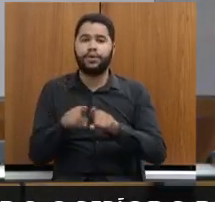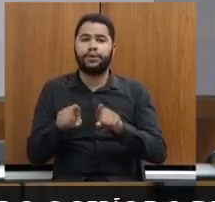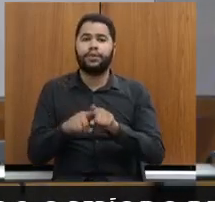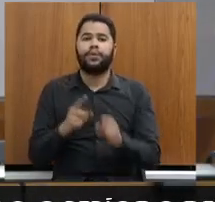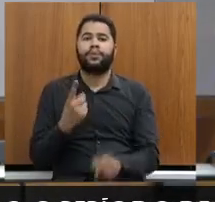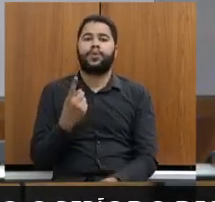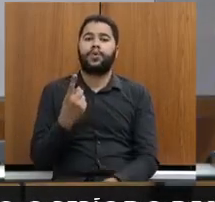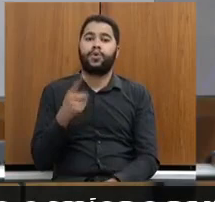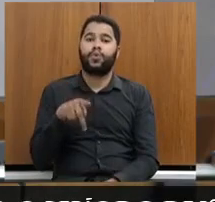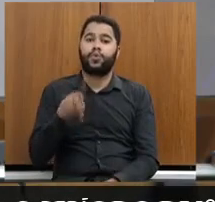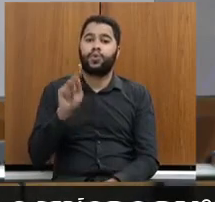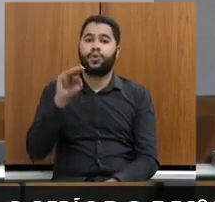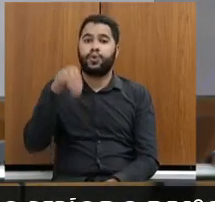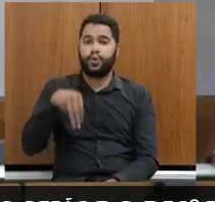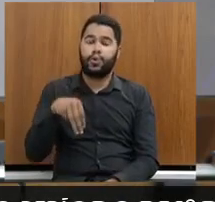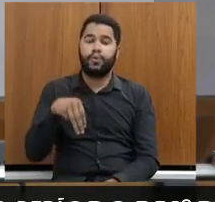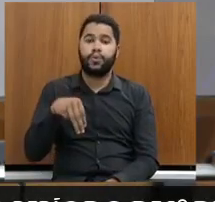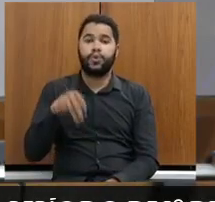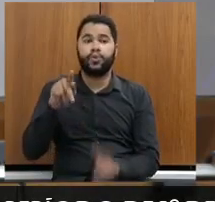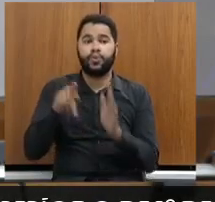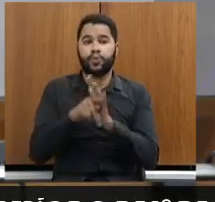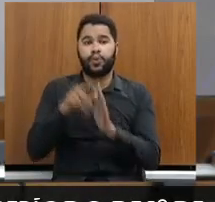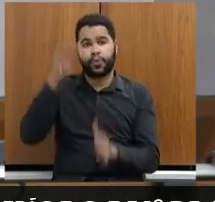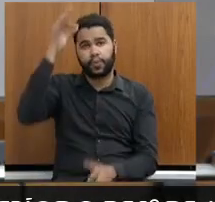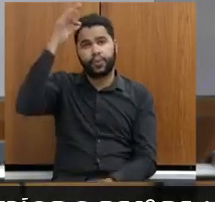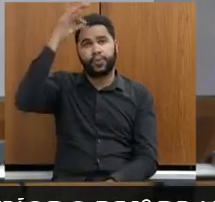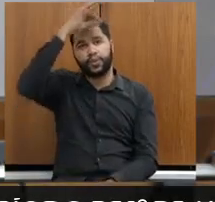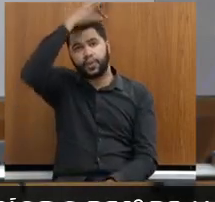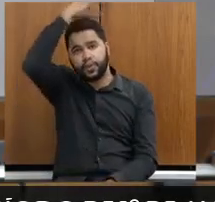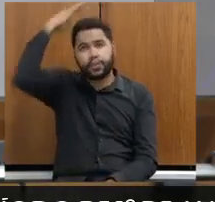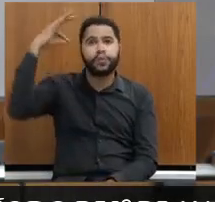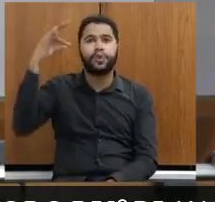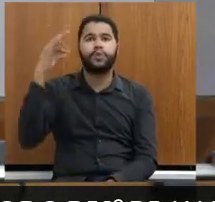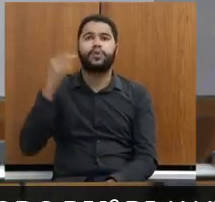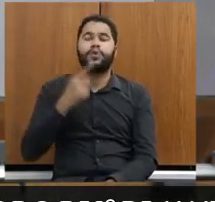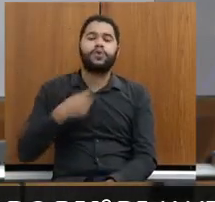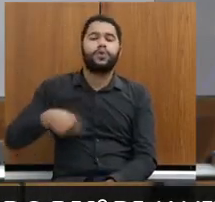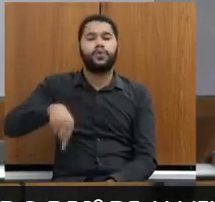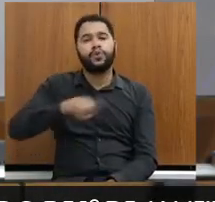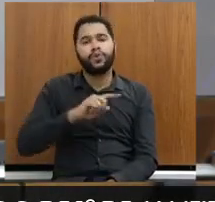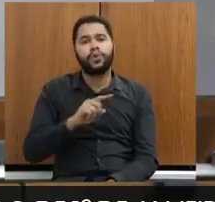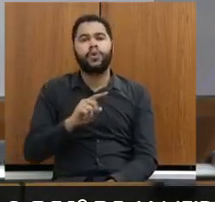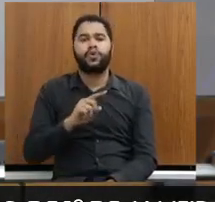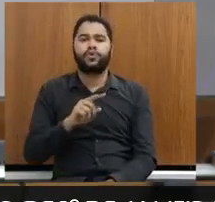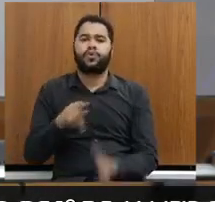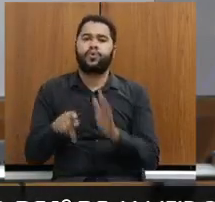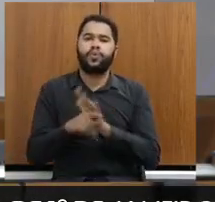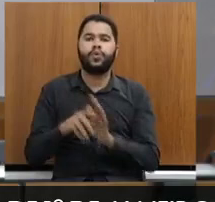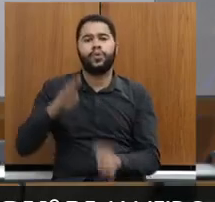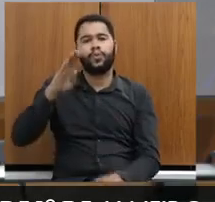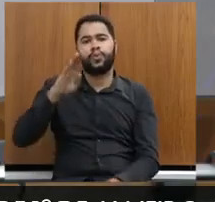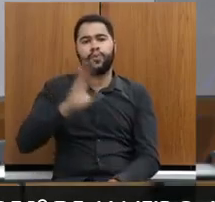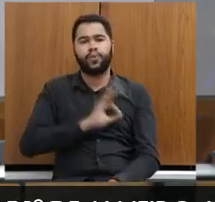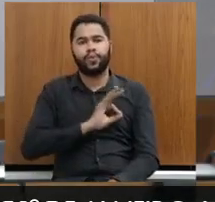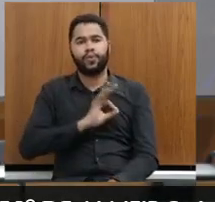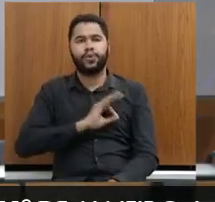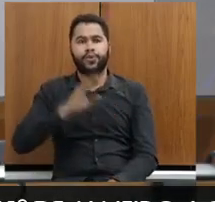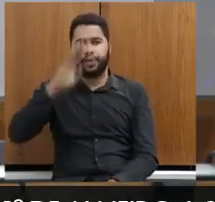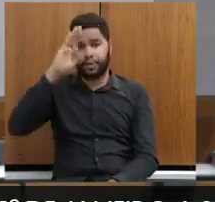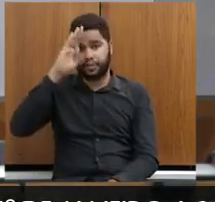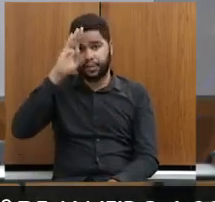km do Espírito Santo então enquanto os nossos policiais militares correm lá para